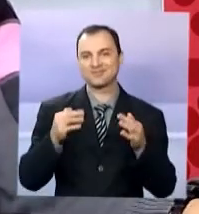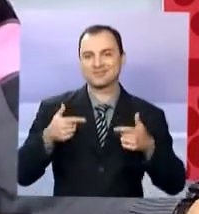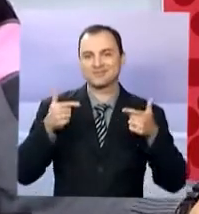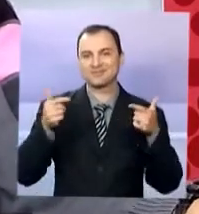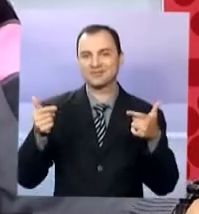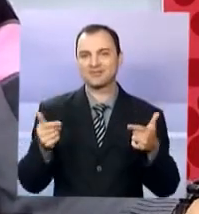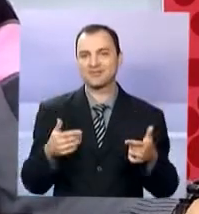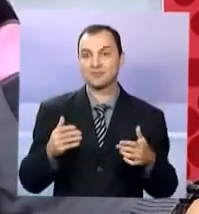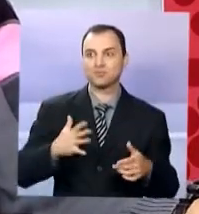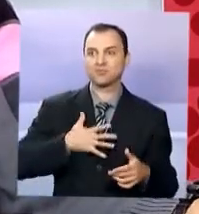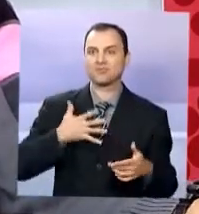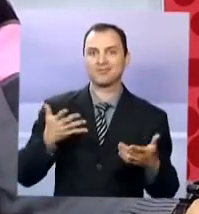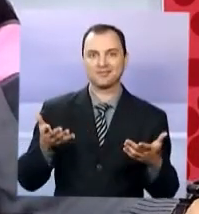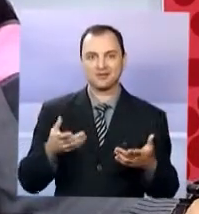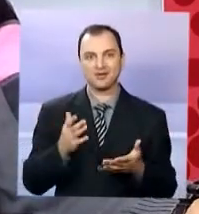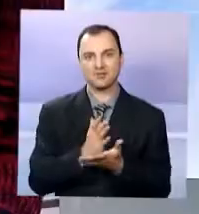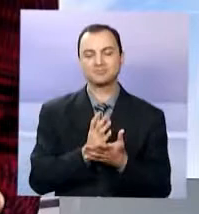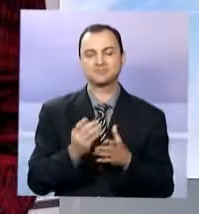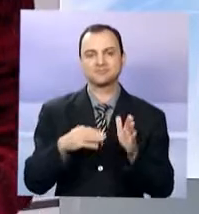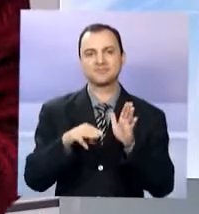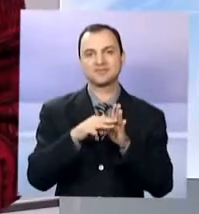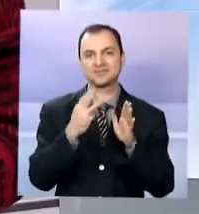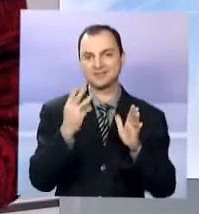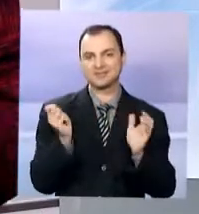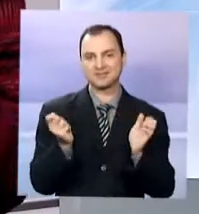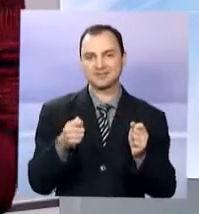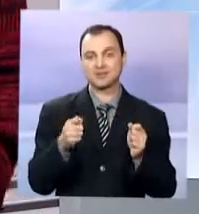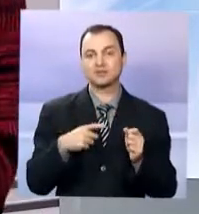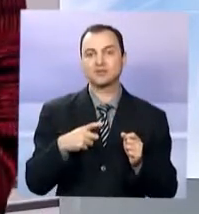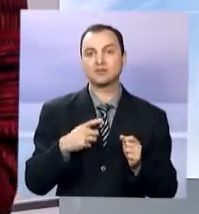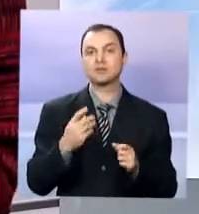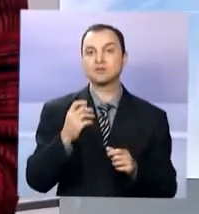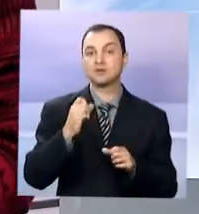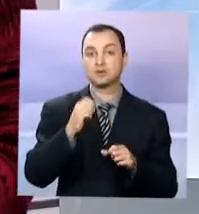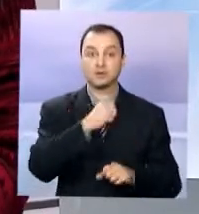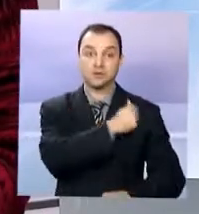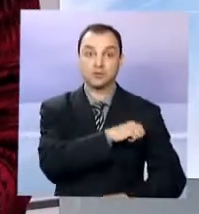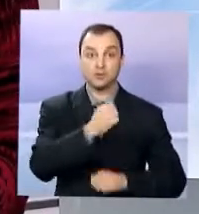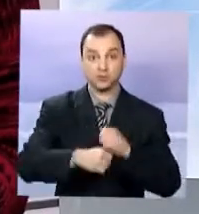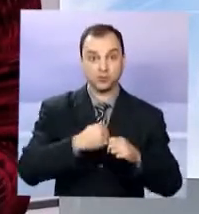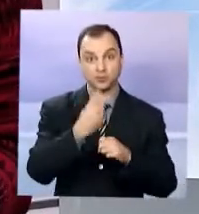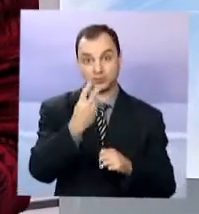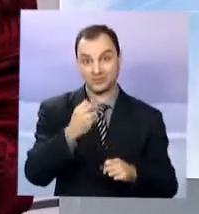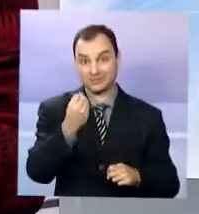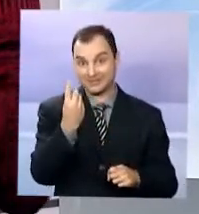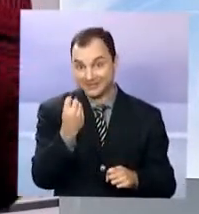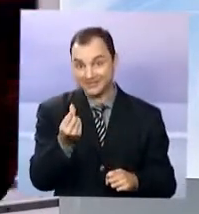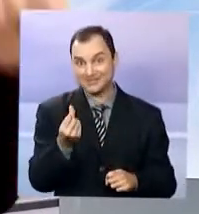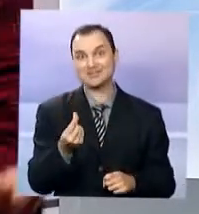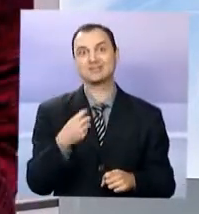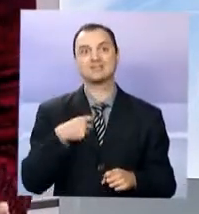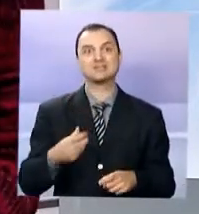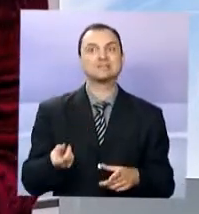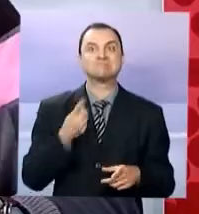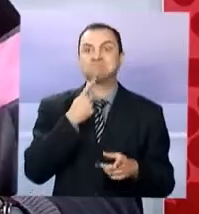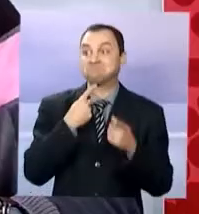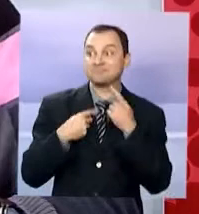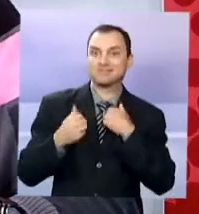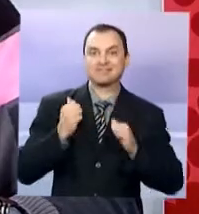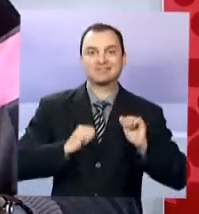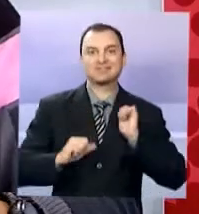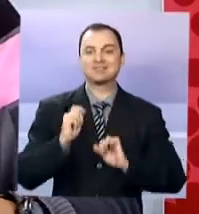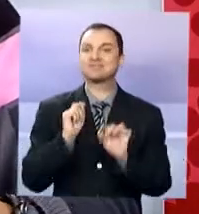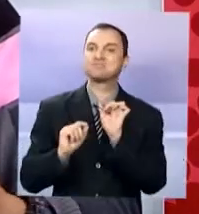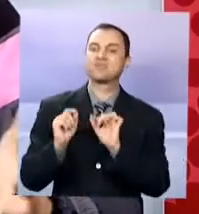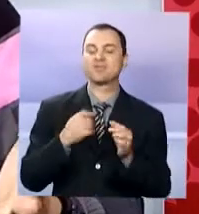uma lhe surpreender alguns e chegar entre três né irrita Rio 2016 tá aí né Quais são as expectativas